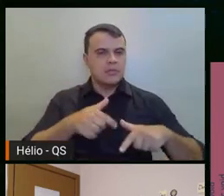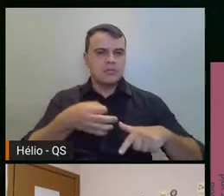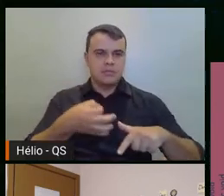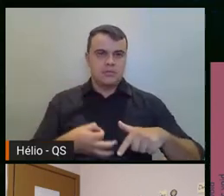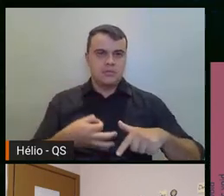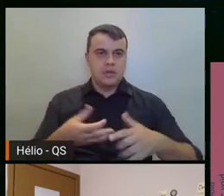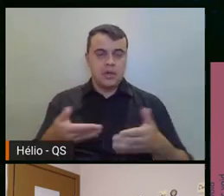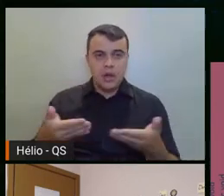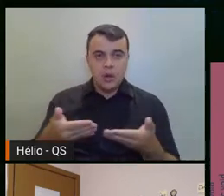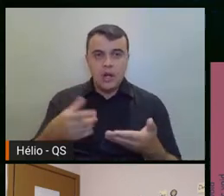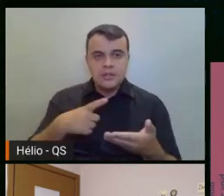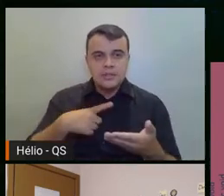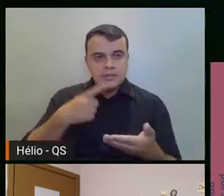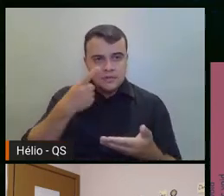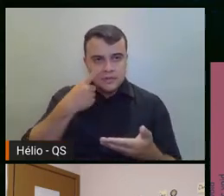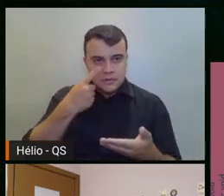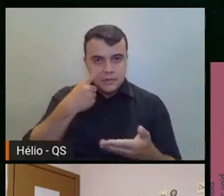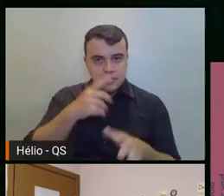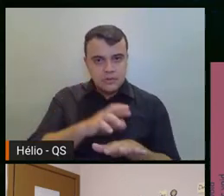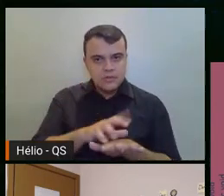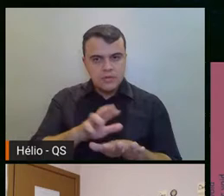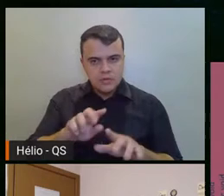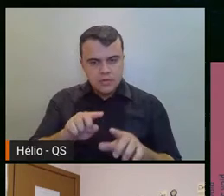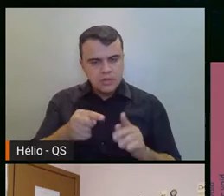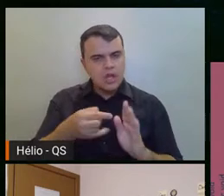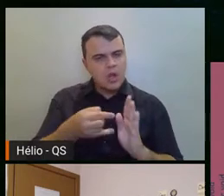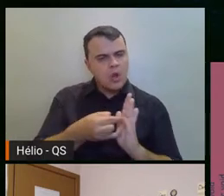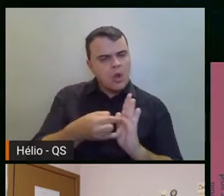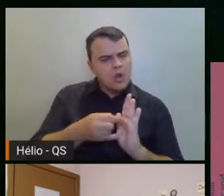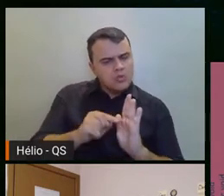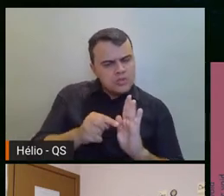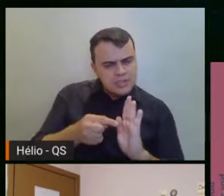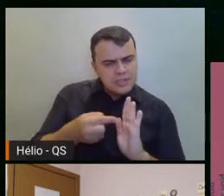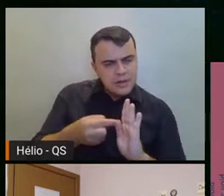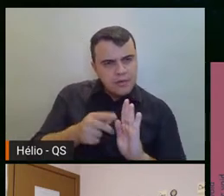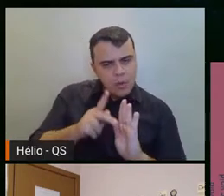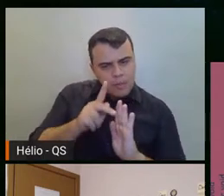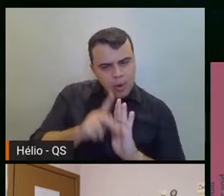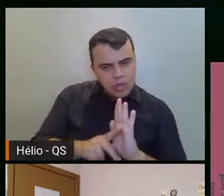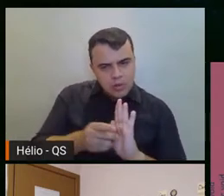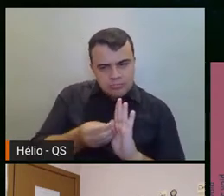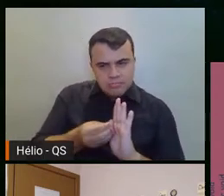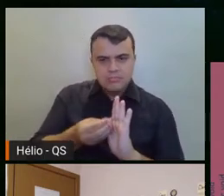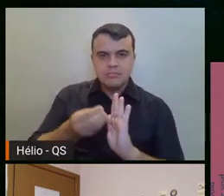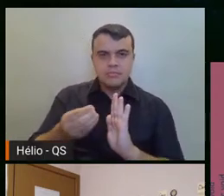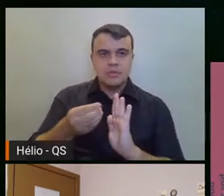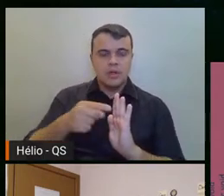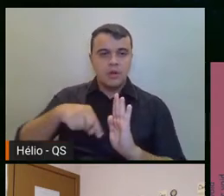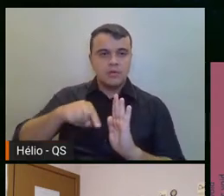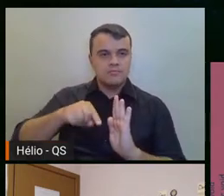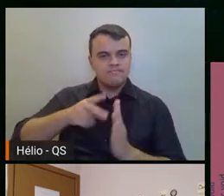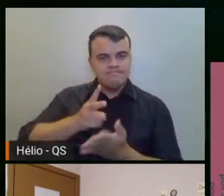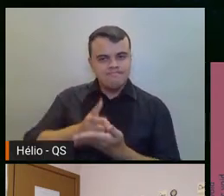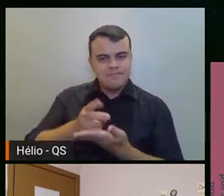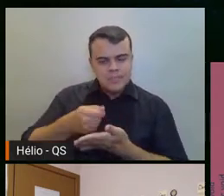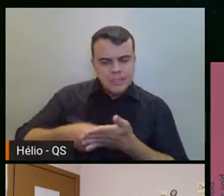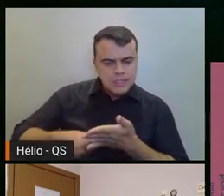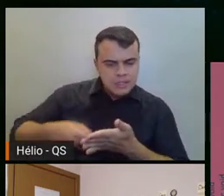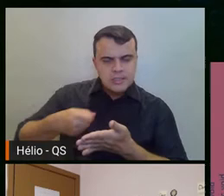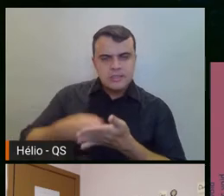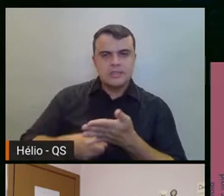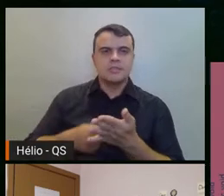E aí vocês vão ter desafios projetos para entregar e coisas que vão estar te desafiando a todo momento